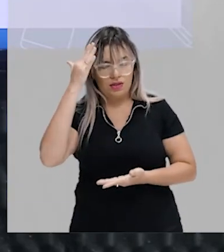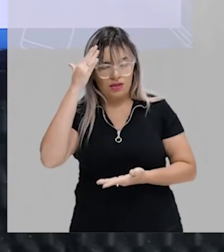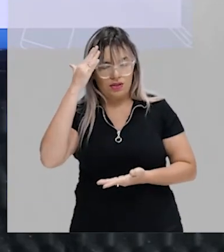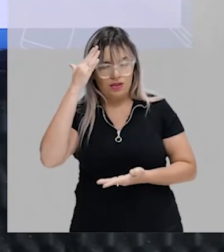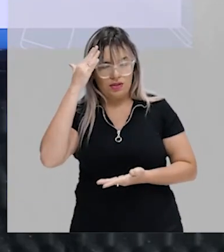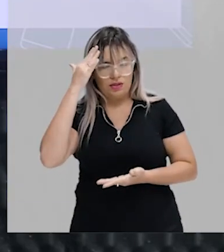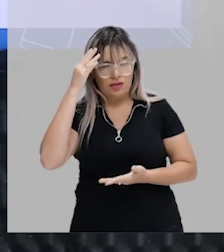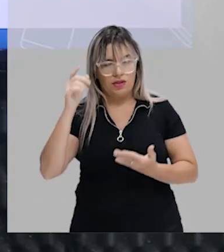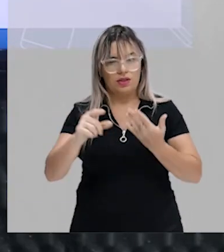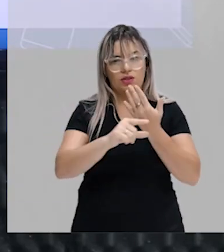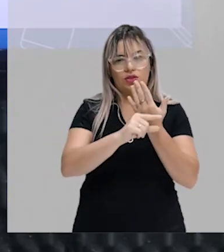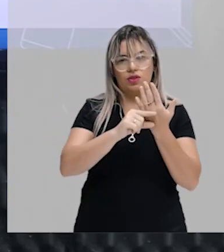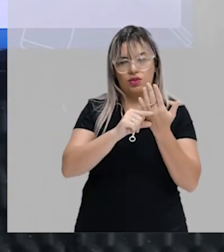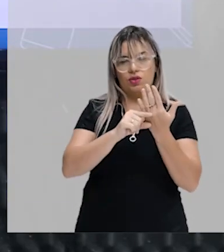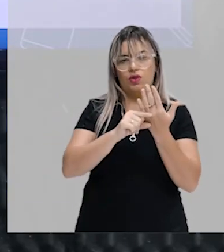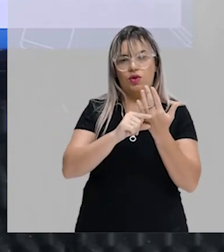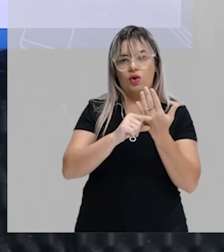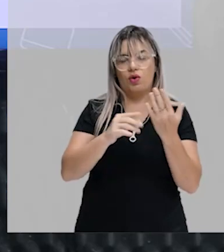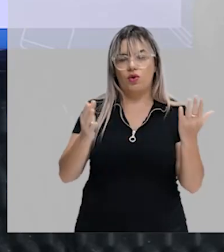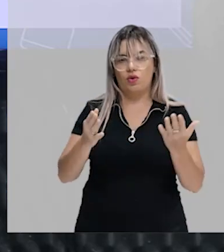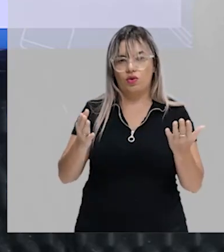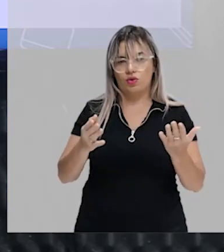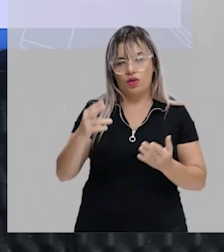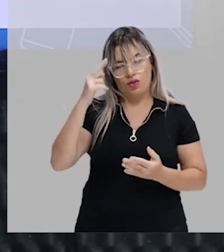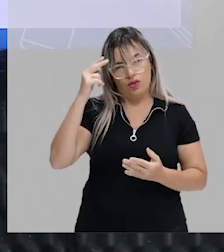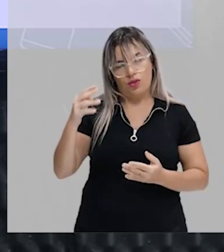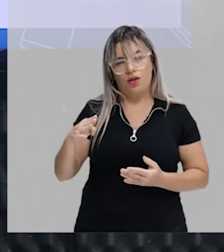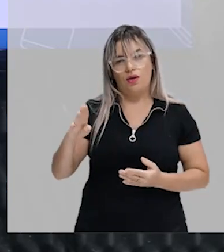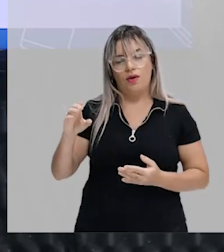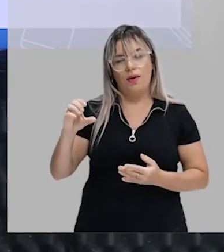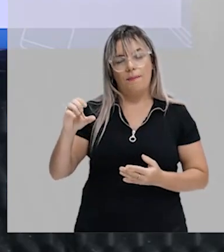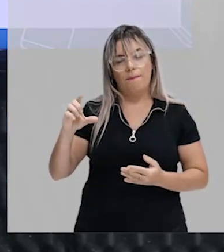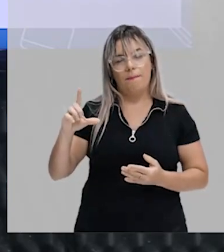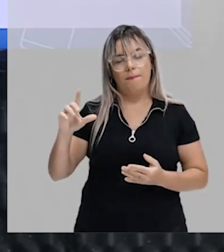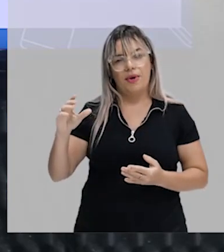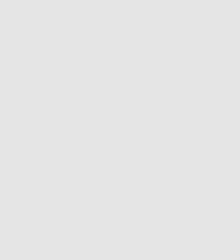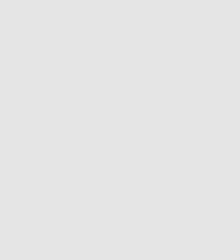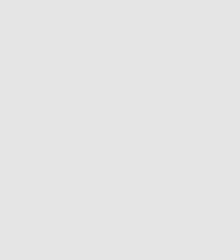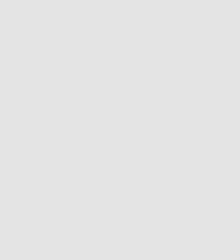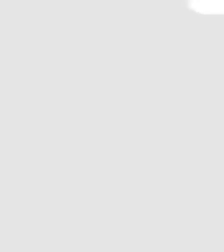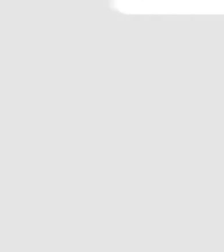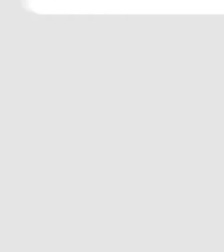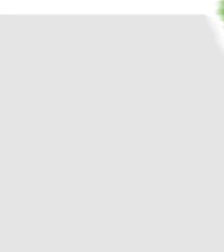Belchior no parnasianismo. Compliquei?